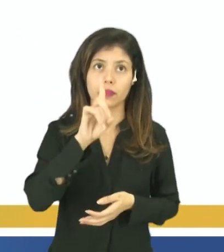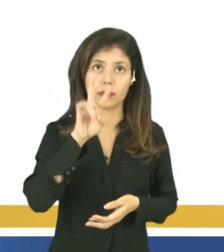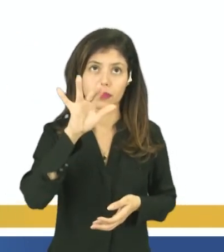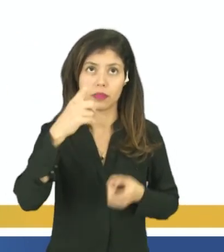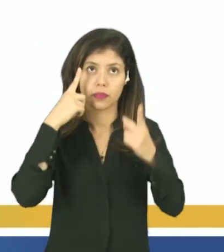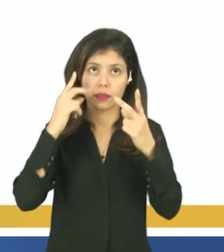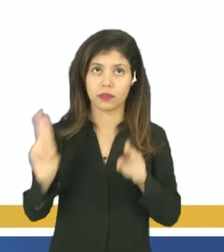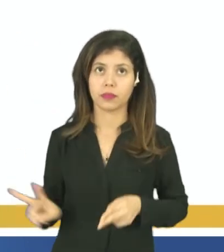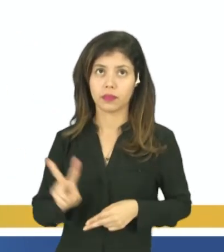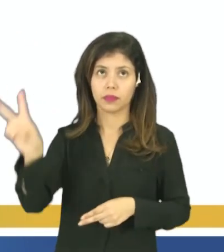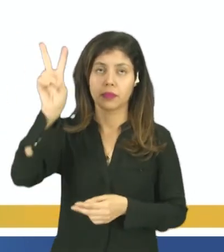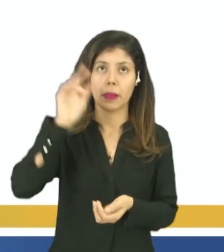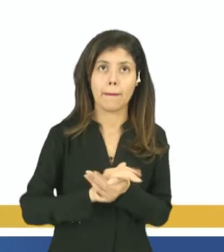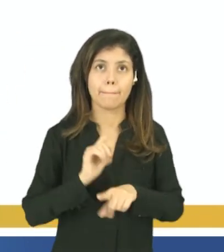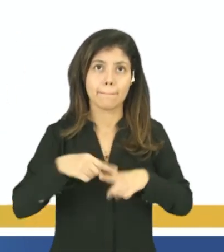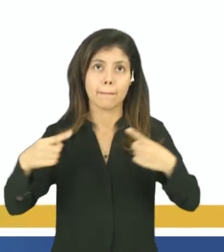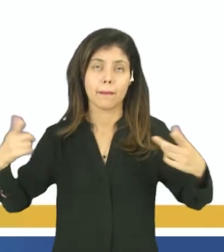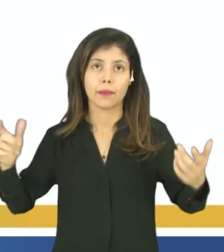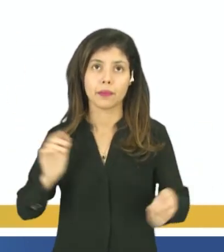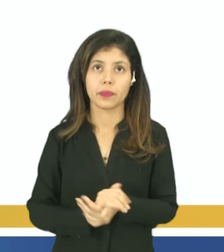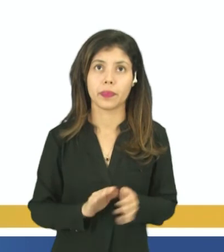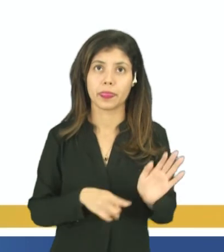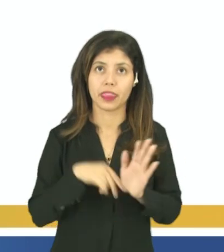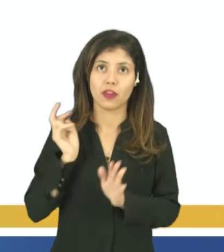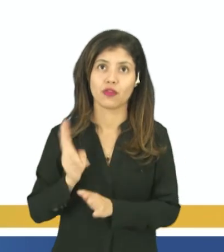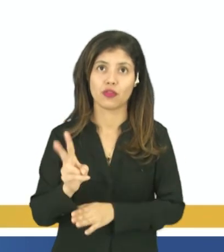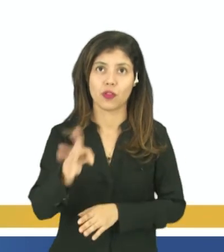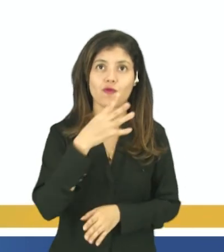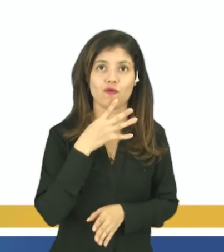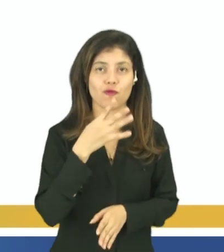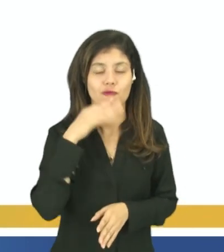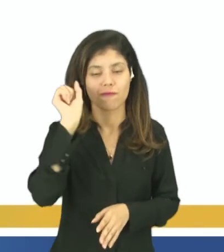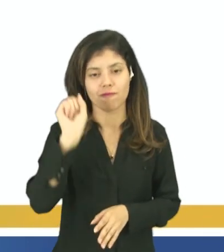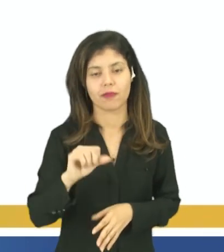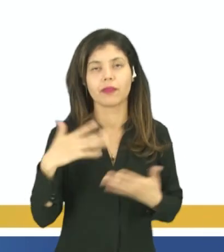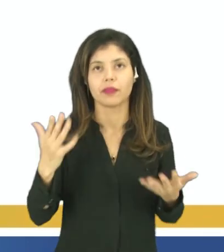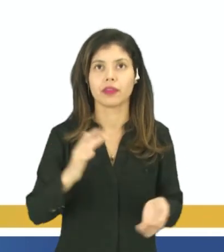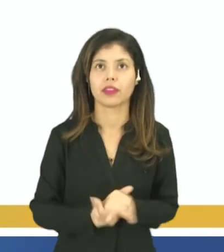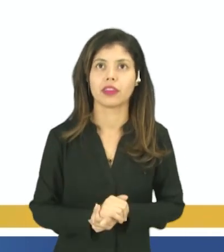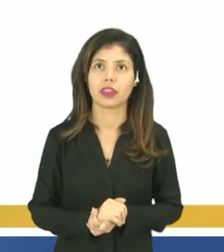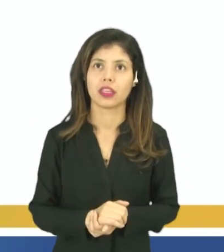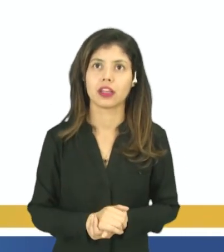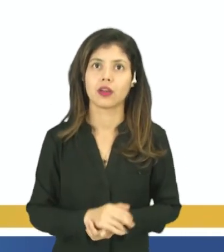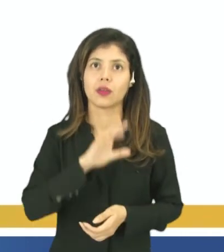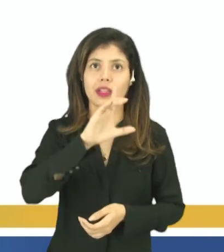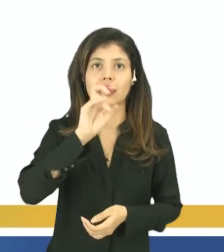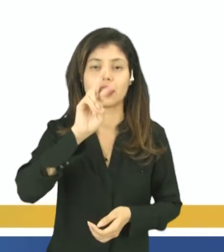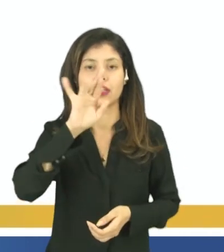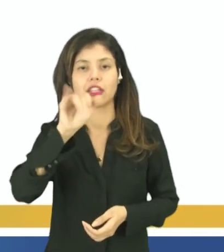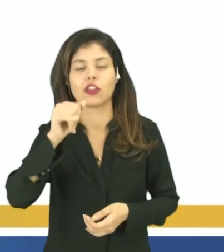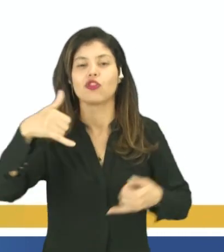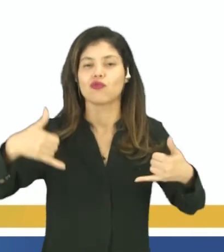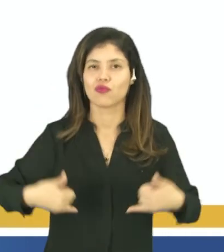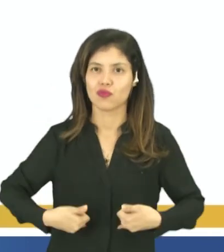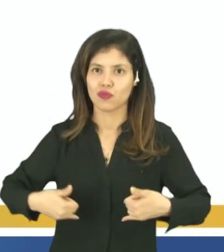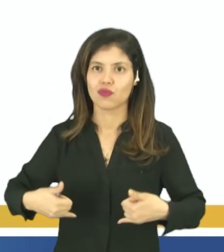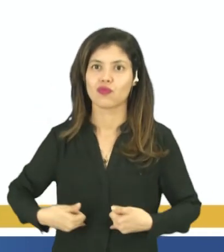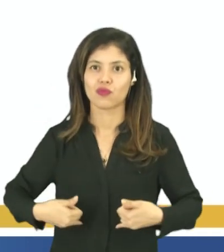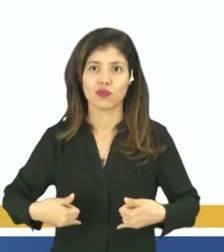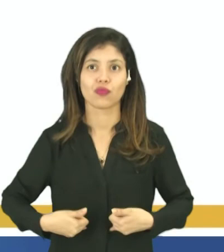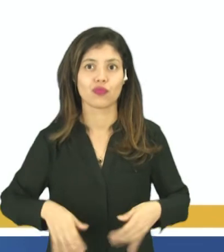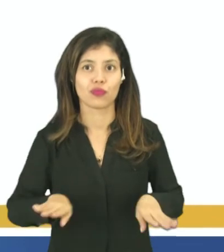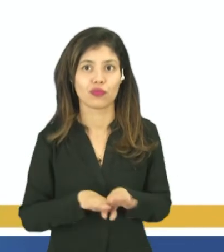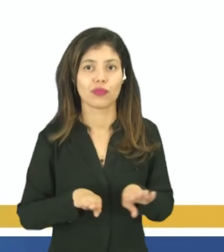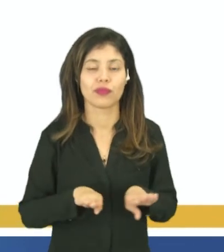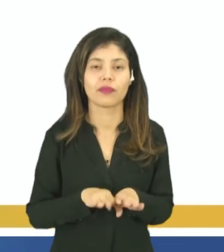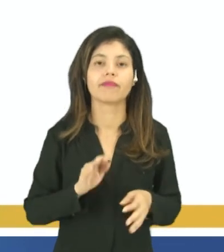uma mais dramática que se pode conhecer nos últimos anos. Tanto uma crise de fome como uma